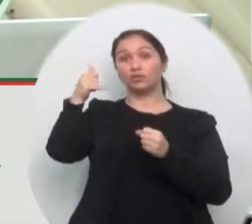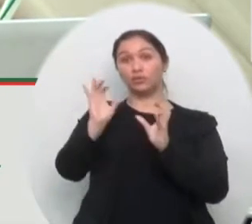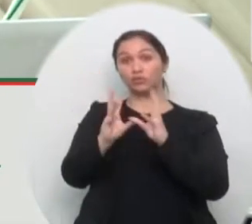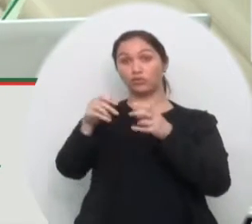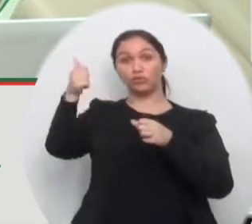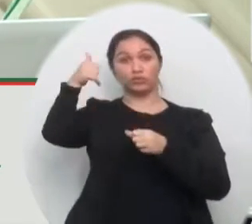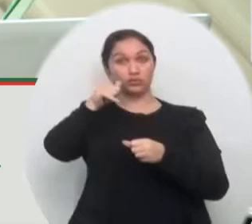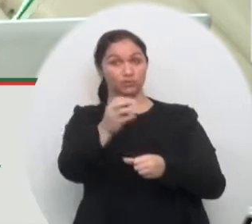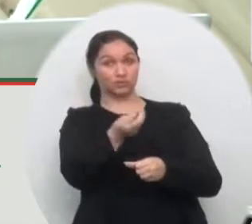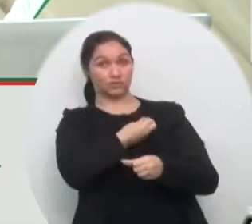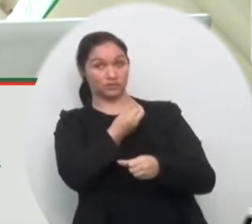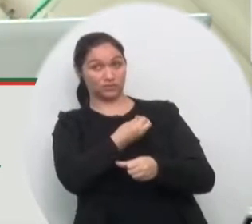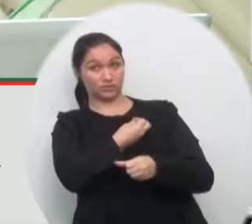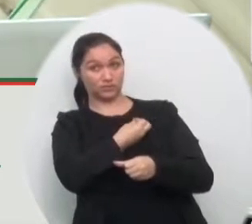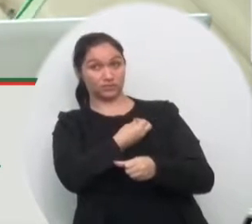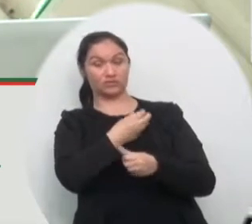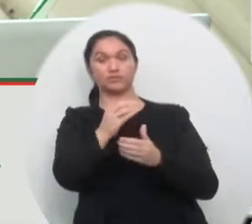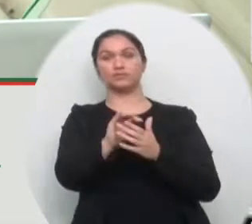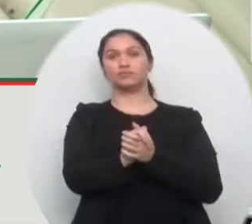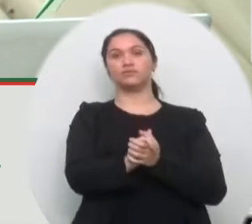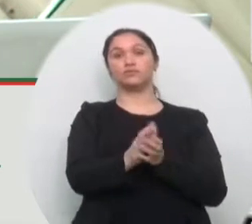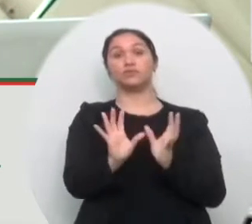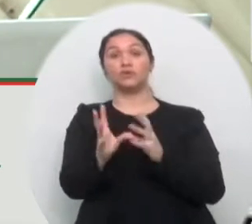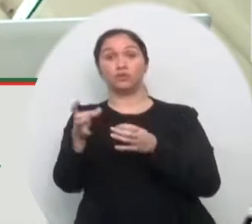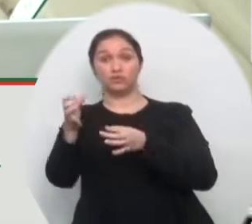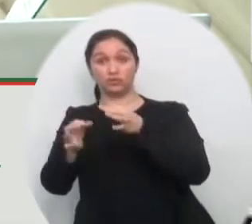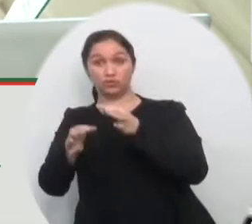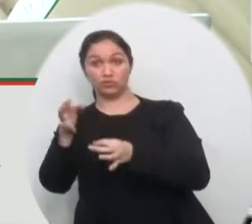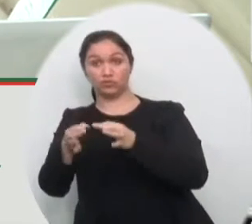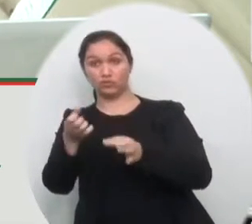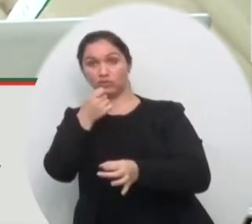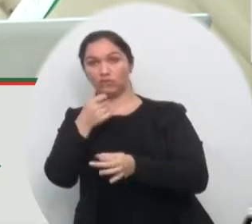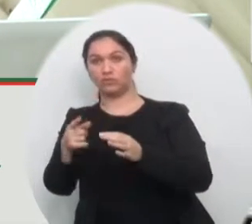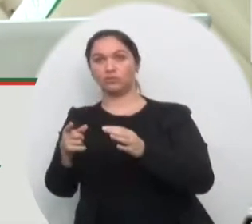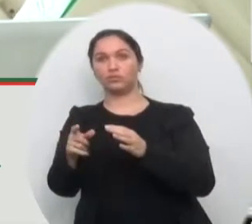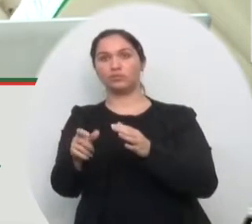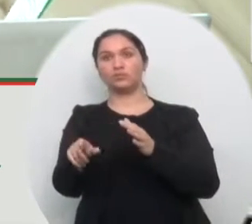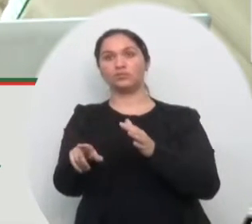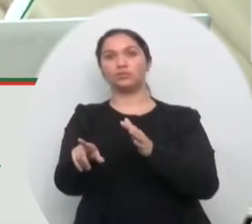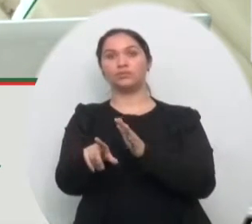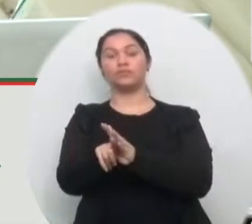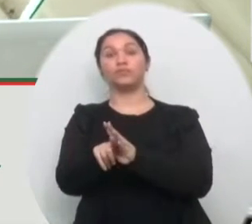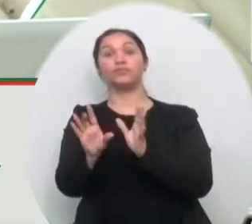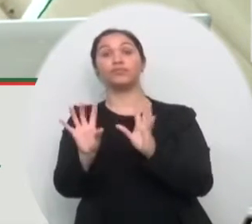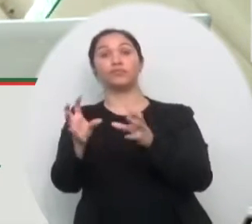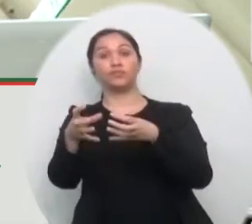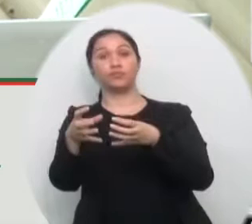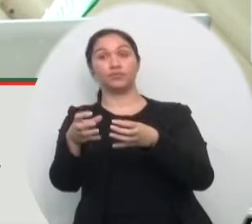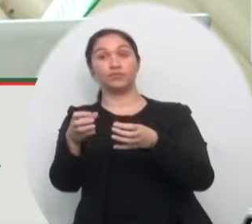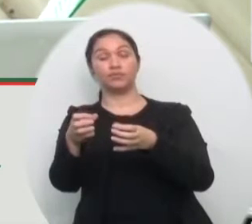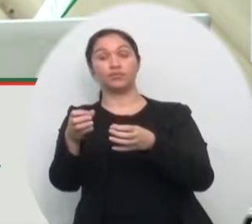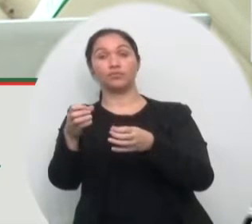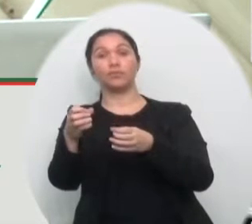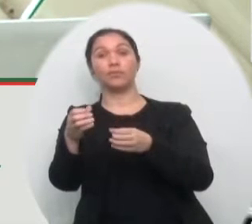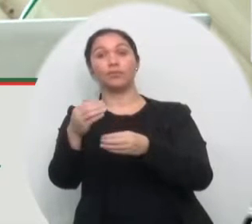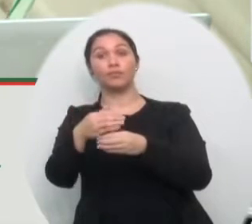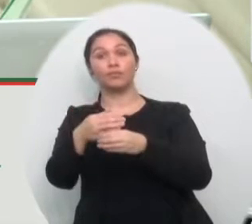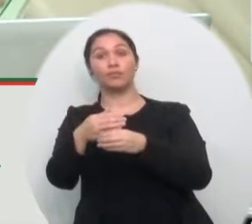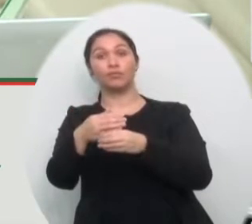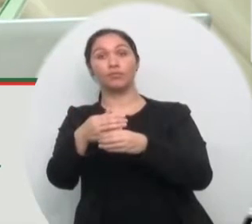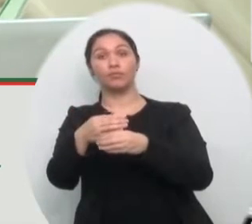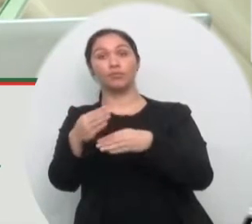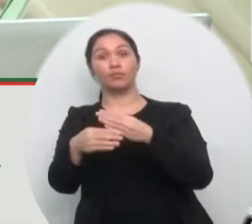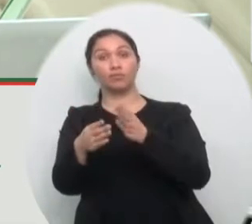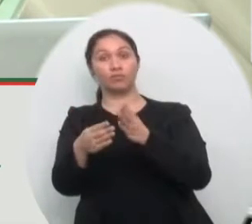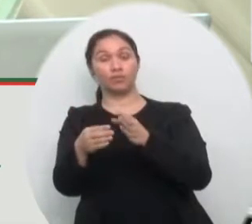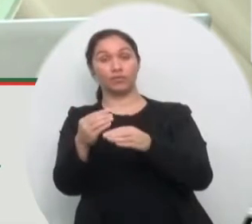camaracristina.sc.gov.br no link Processo Legislativo. A Comissão de Justiça e Redação opinou pela legalidade e constitucionalidade. A Comissão de Obras opinou pela rejeição